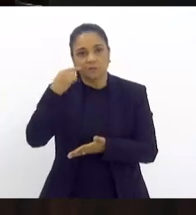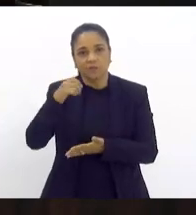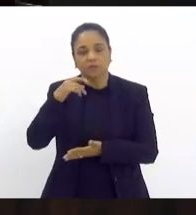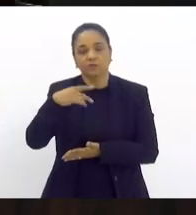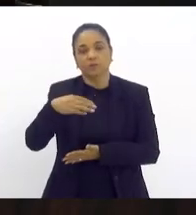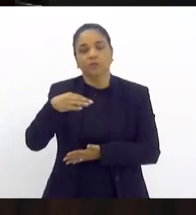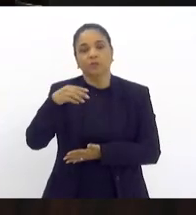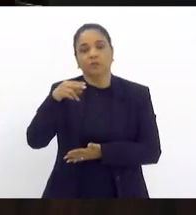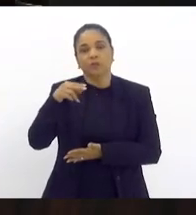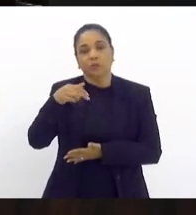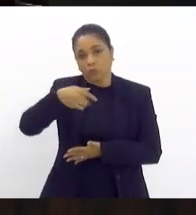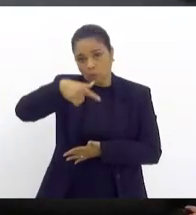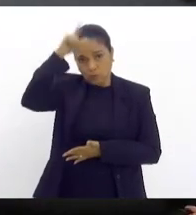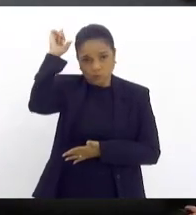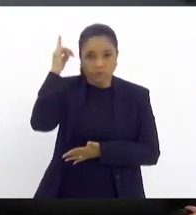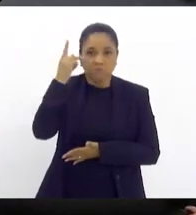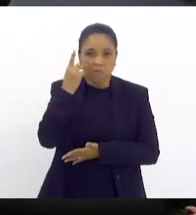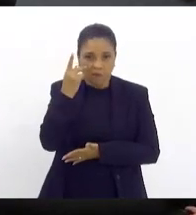Paulo